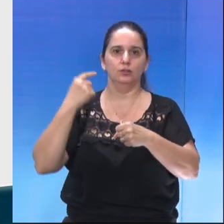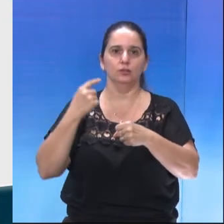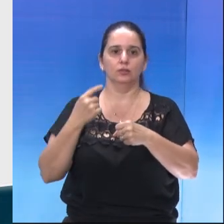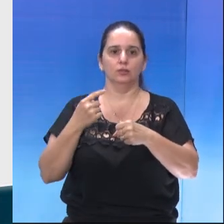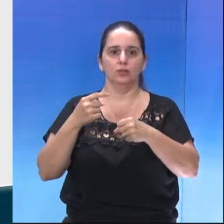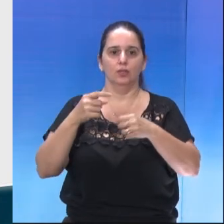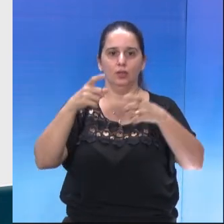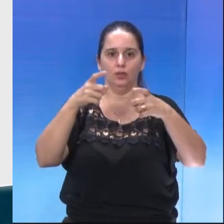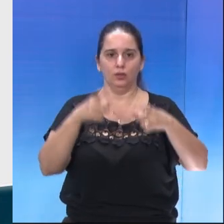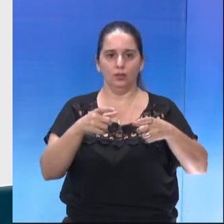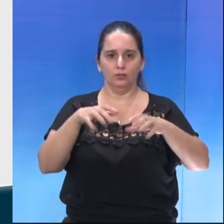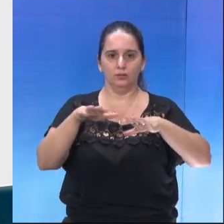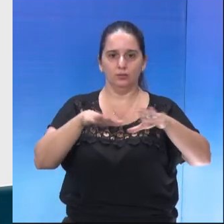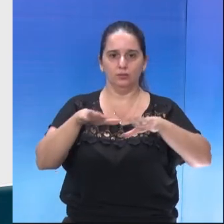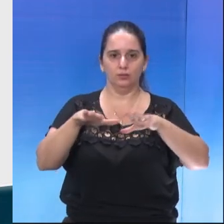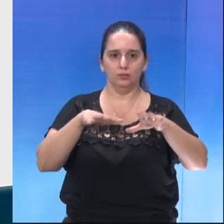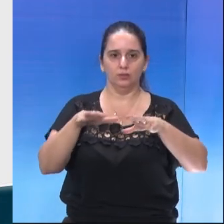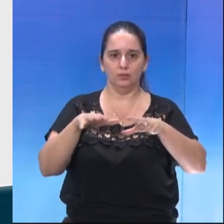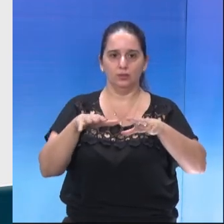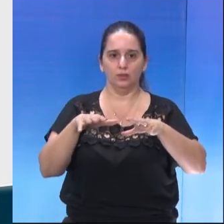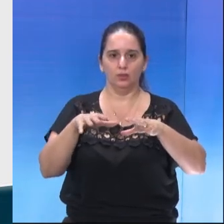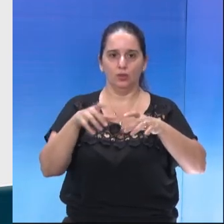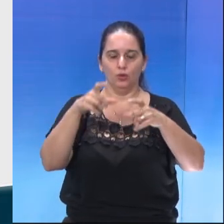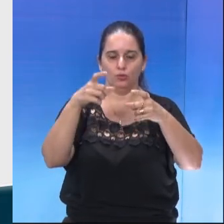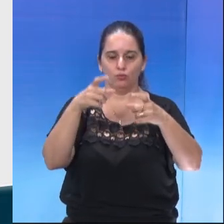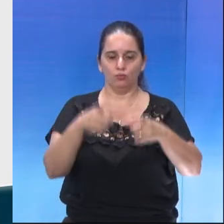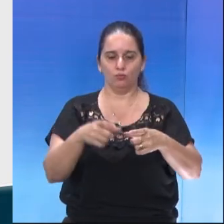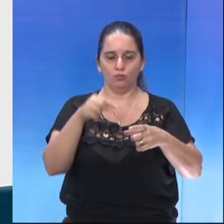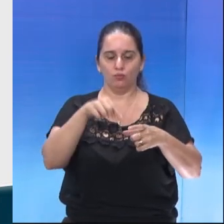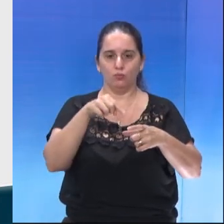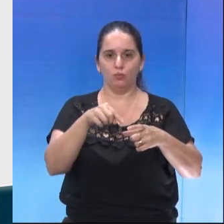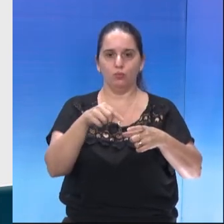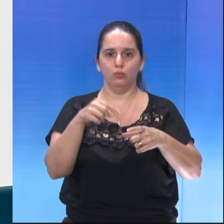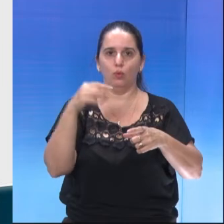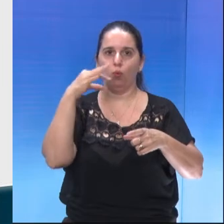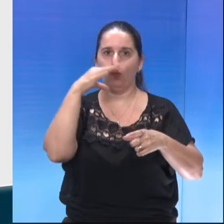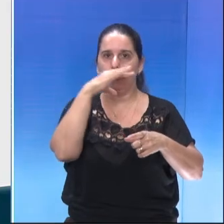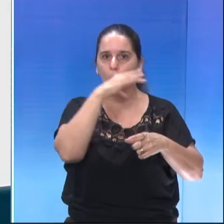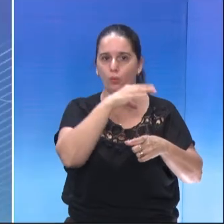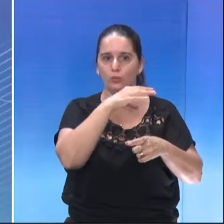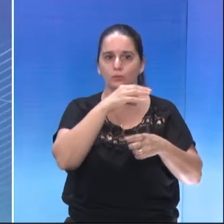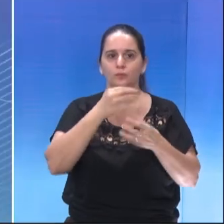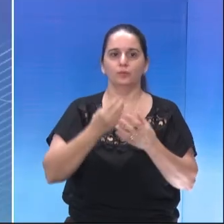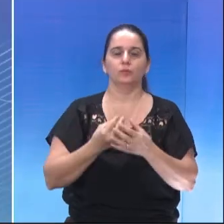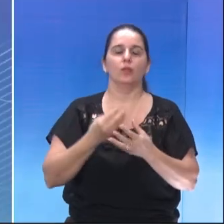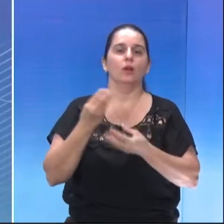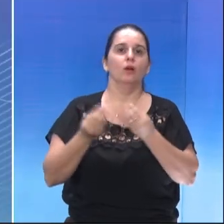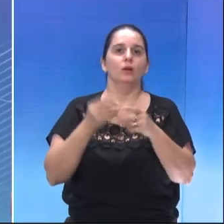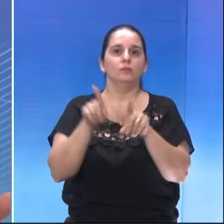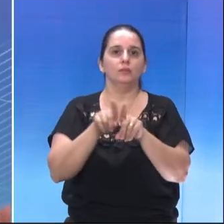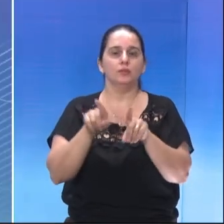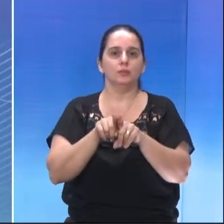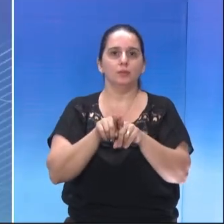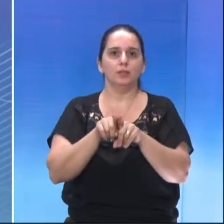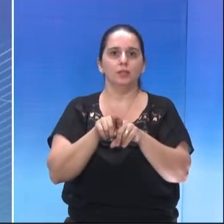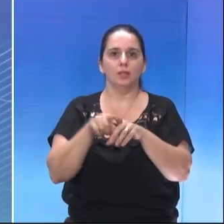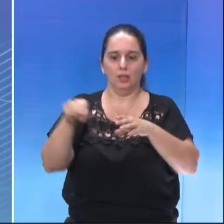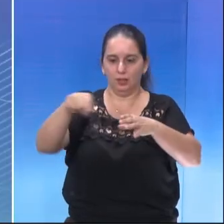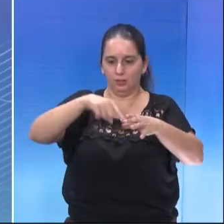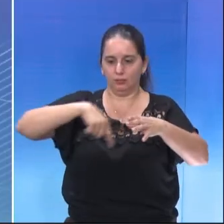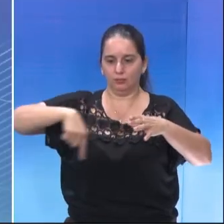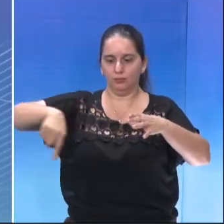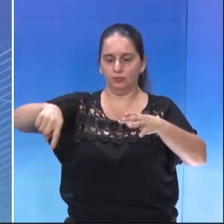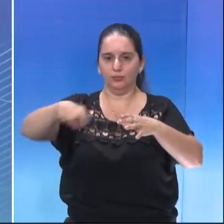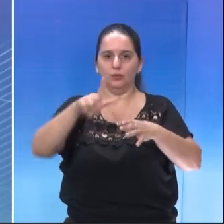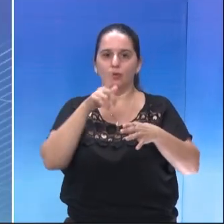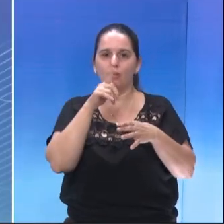em regiões conhecidas como pontos quentes. É importante entender que as bacias sedimentares, elas são do